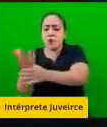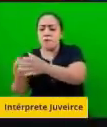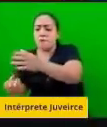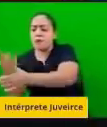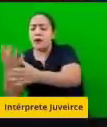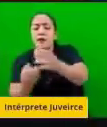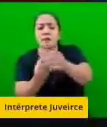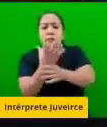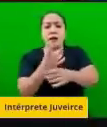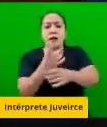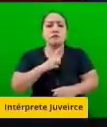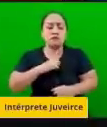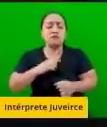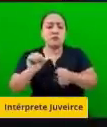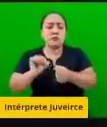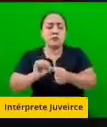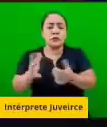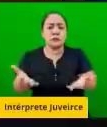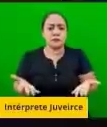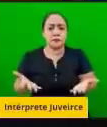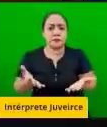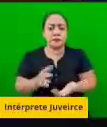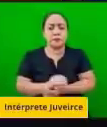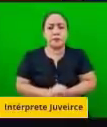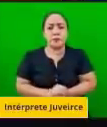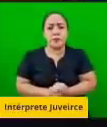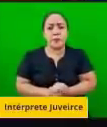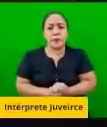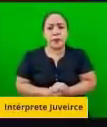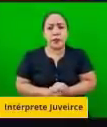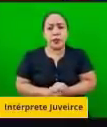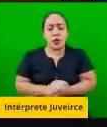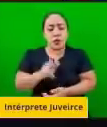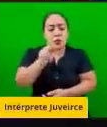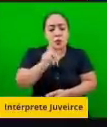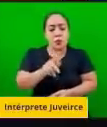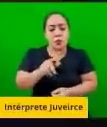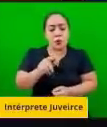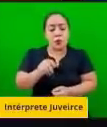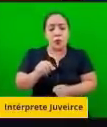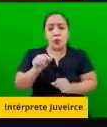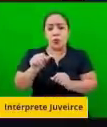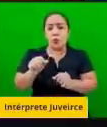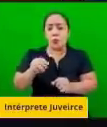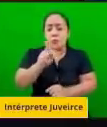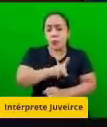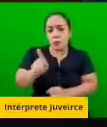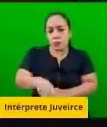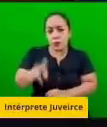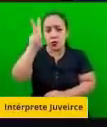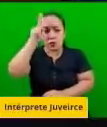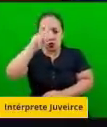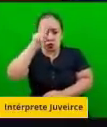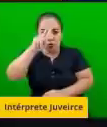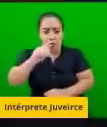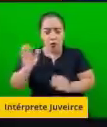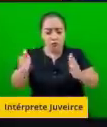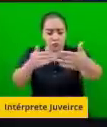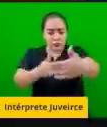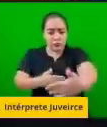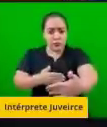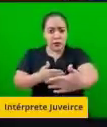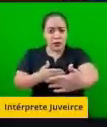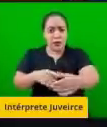bem, o trabalho do professor na sala de aula, conforme foi dito anteriormente, né, ele deve se respaldar pelo uso